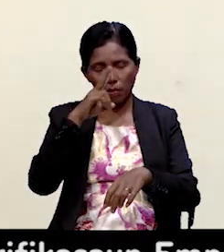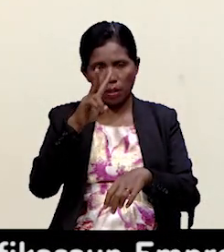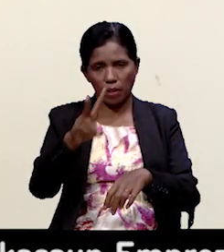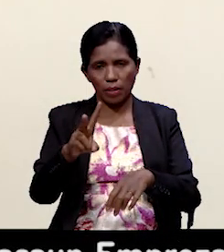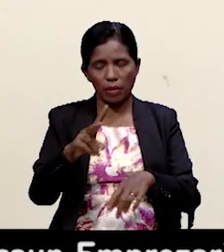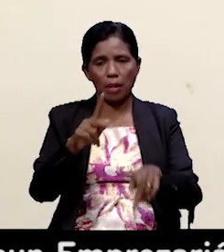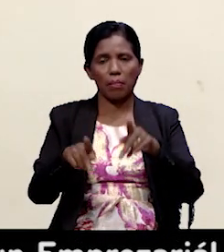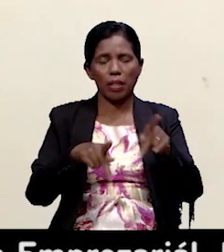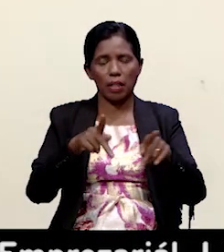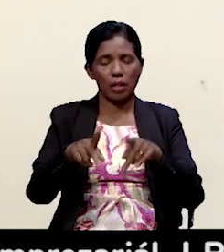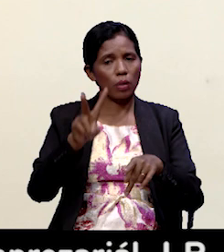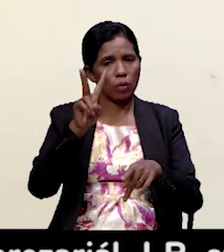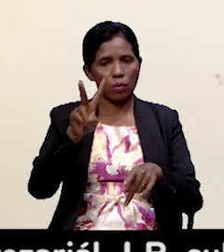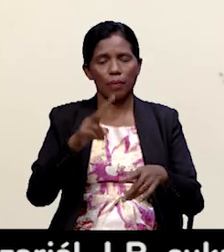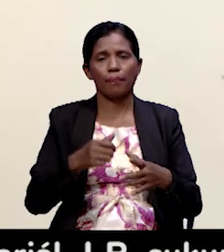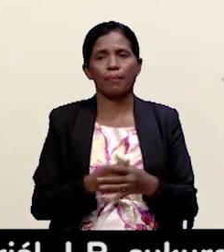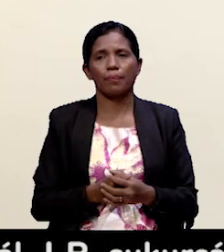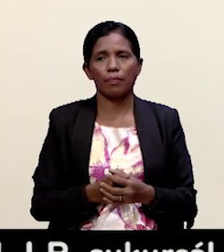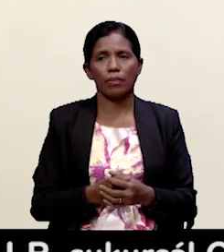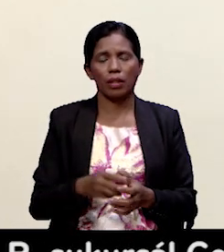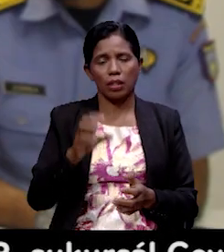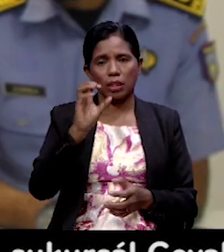rua. O NUC